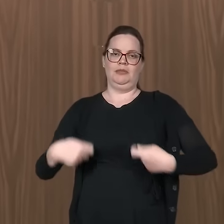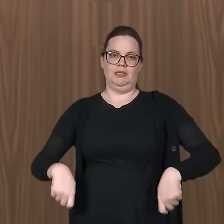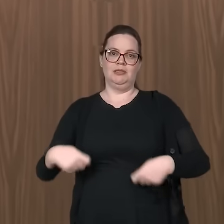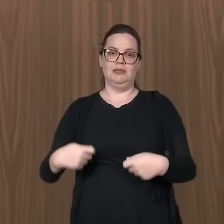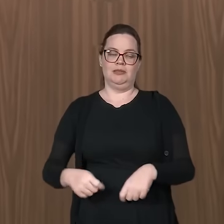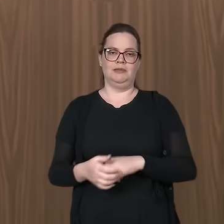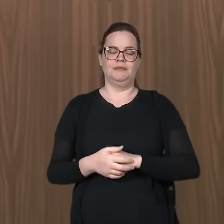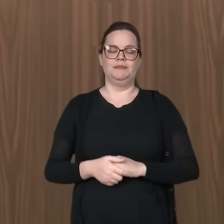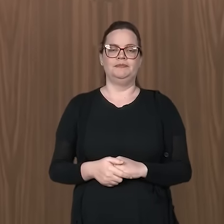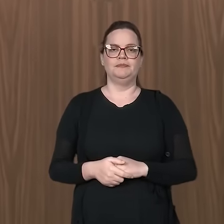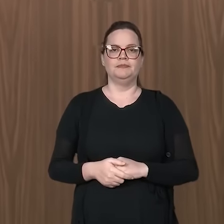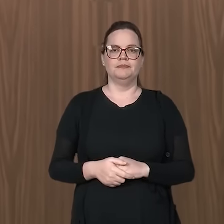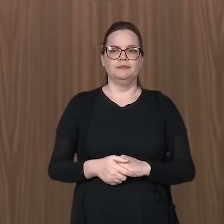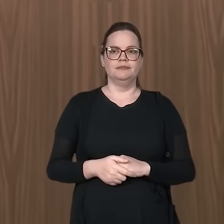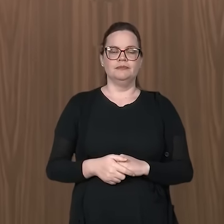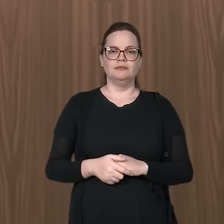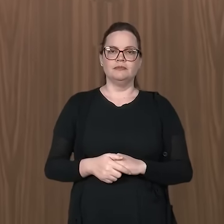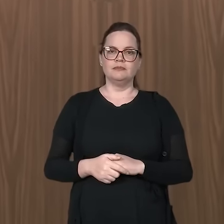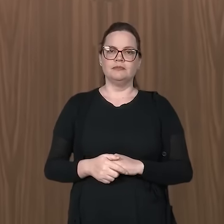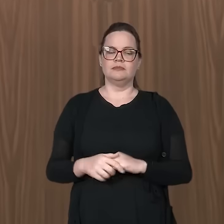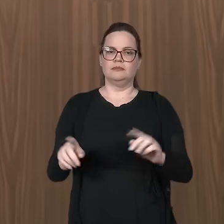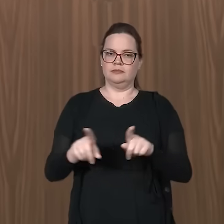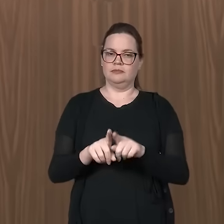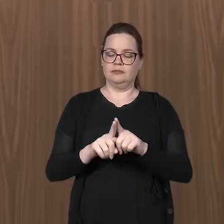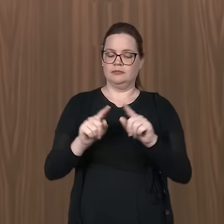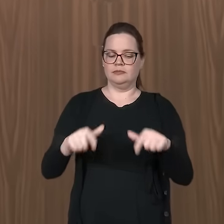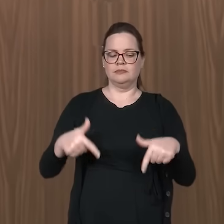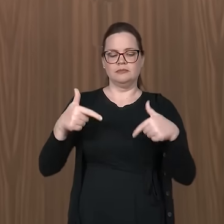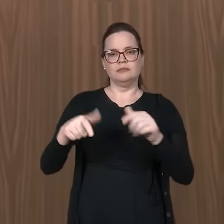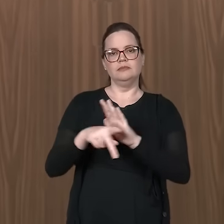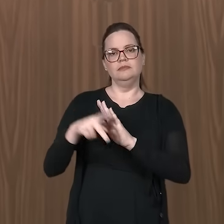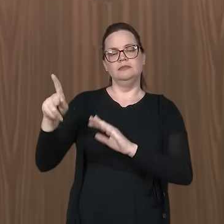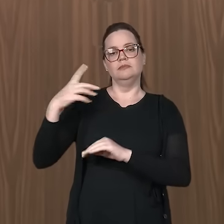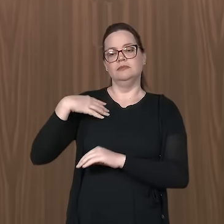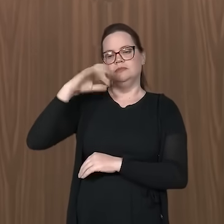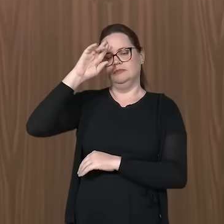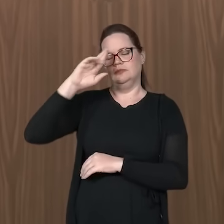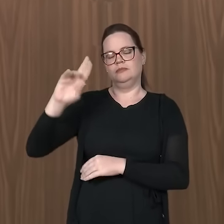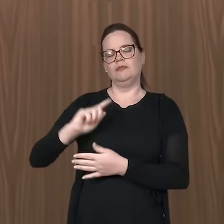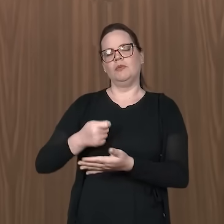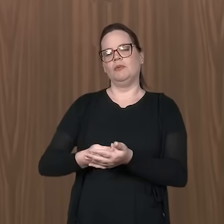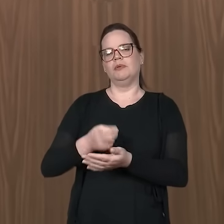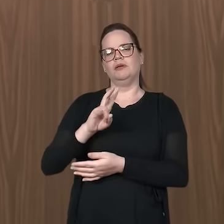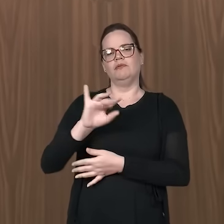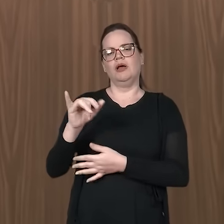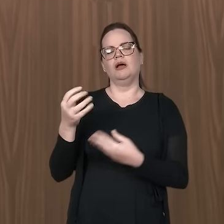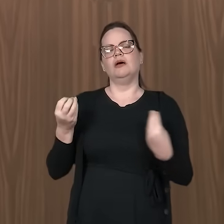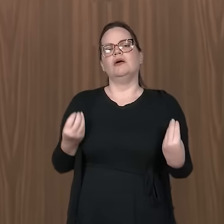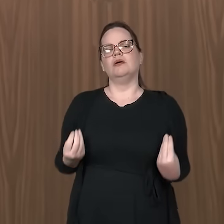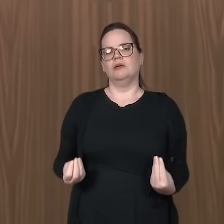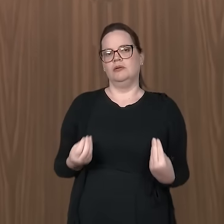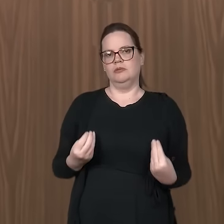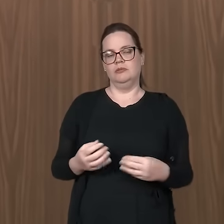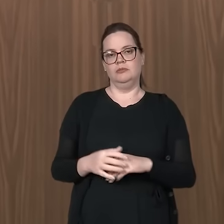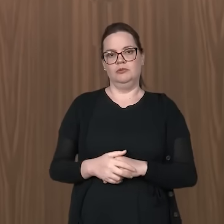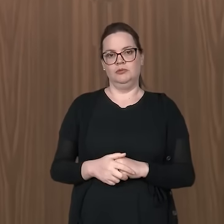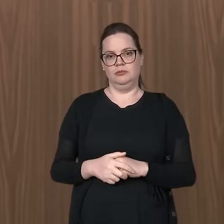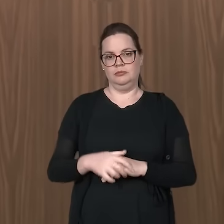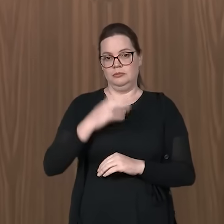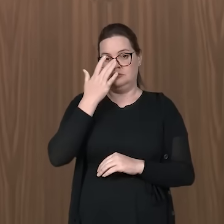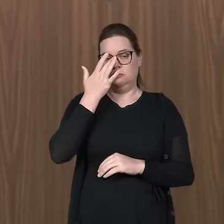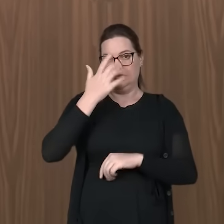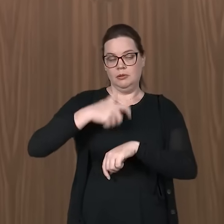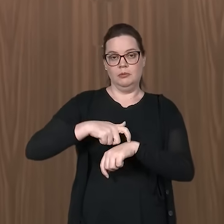mulher. E a operação do Senhor ela vai se concretizar quando o Senhor